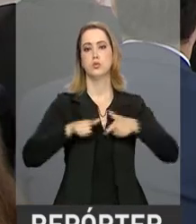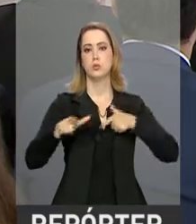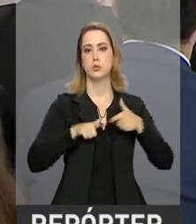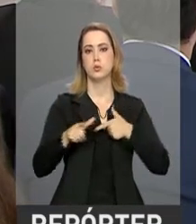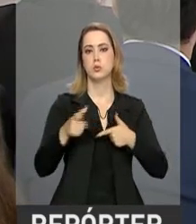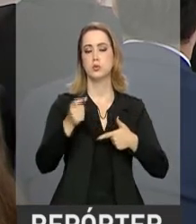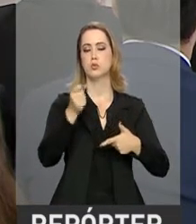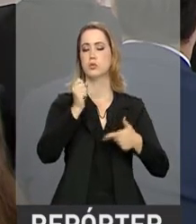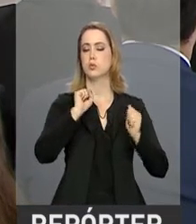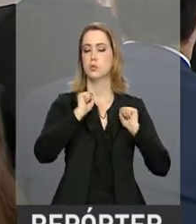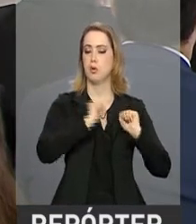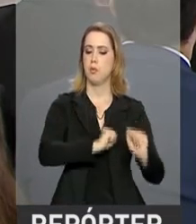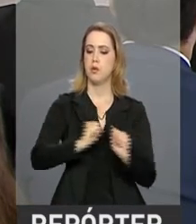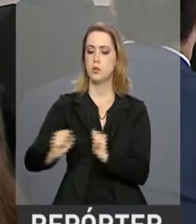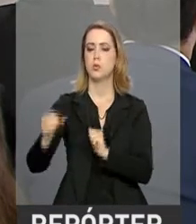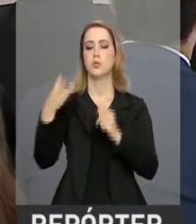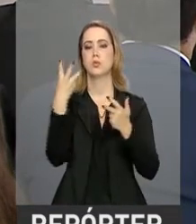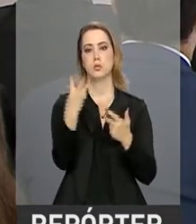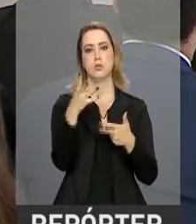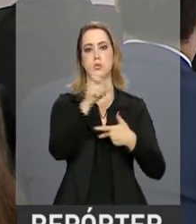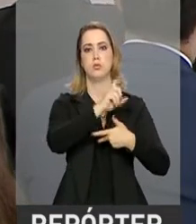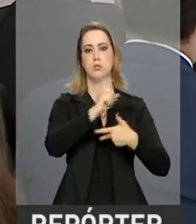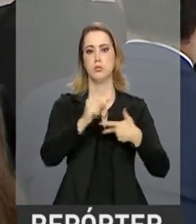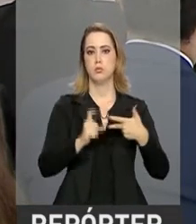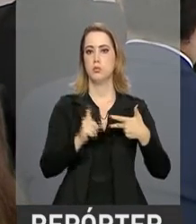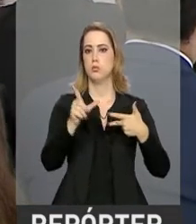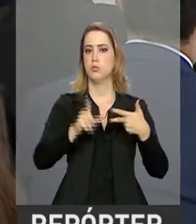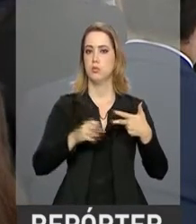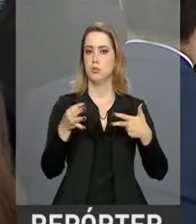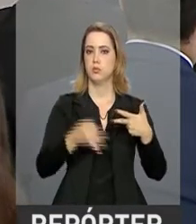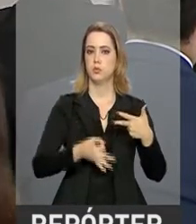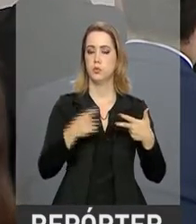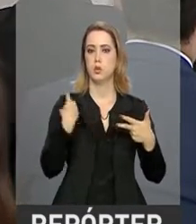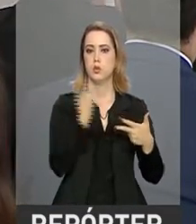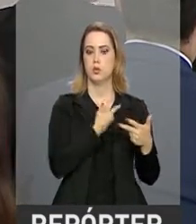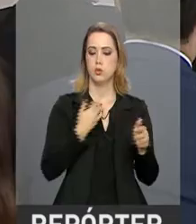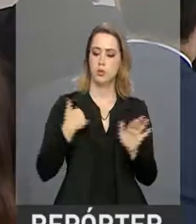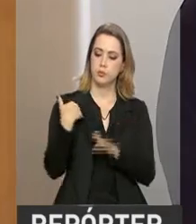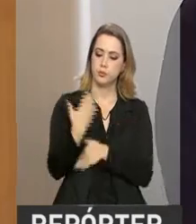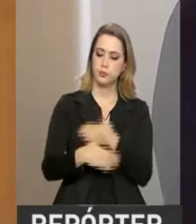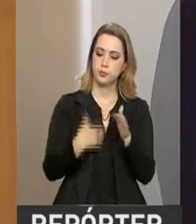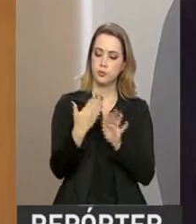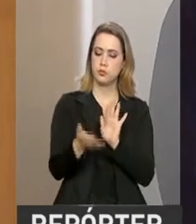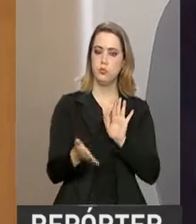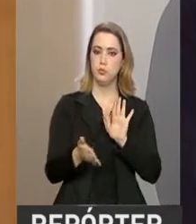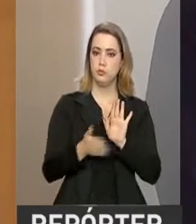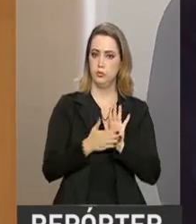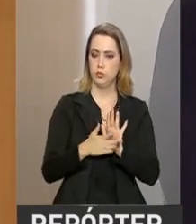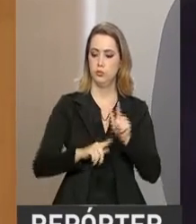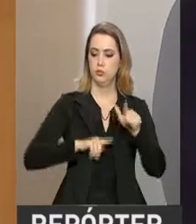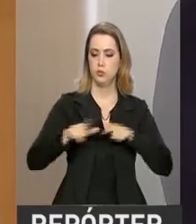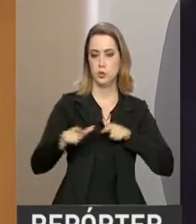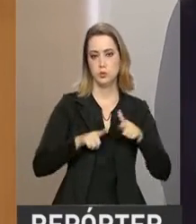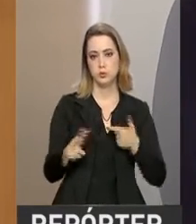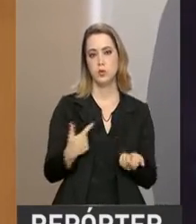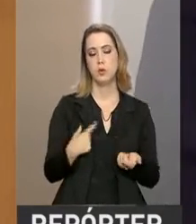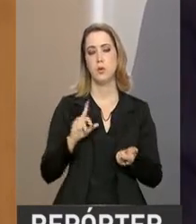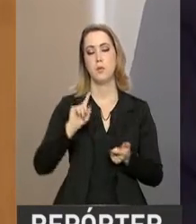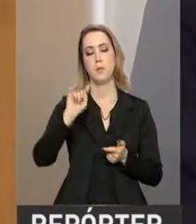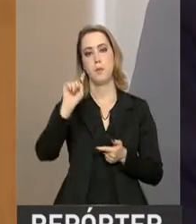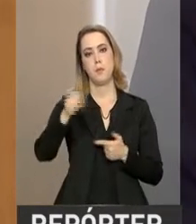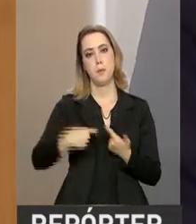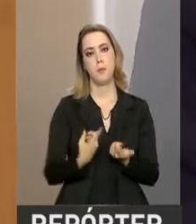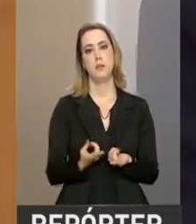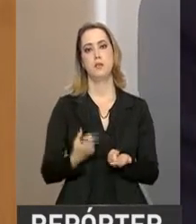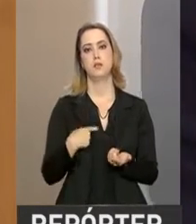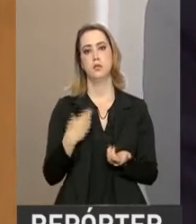Nós vamos prosseguir com esse trabalho para formatá-lo em definitivo, não é? Esta é a ideia, e ao final fazer aquilo que o